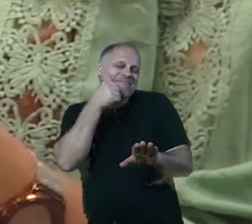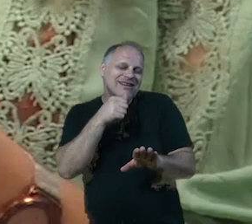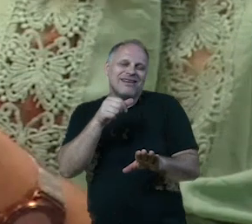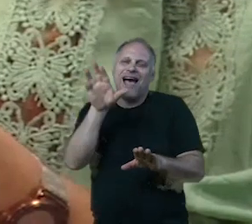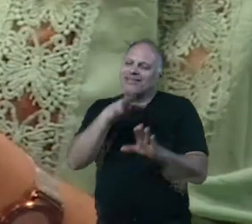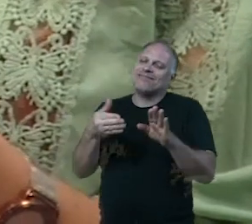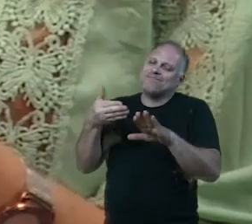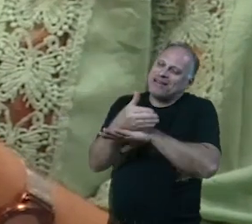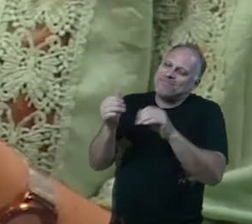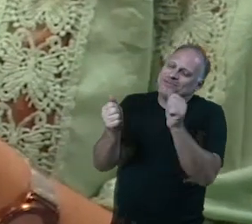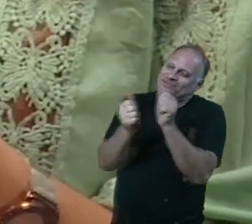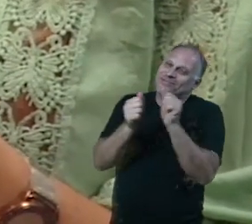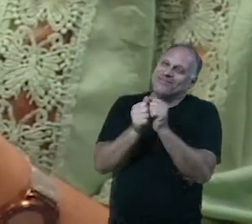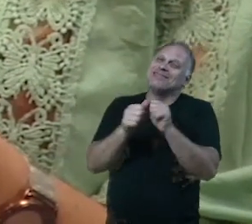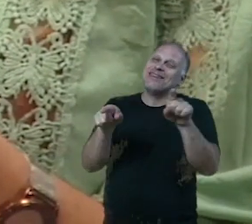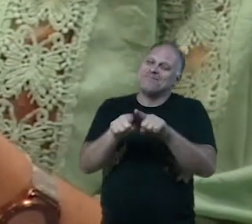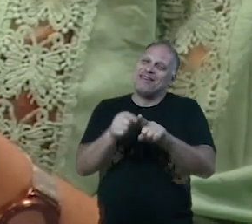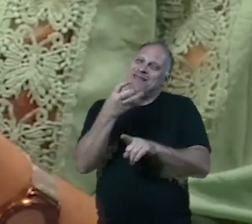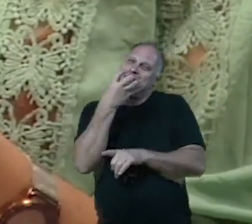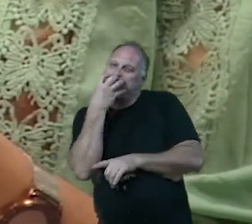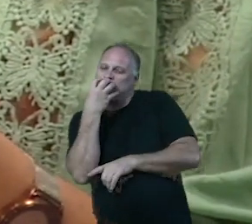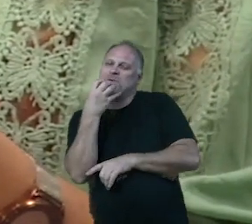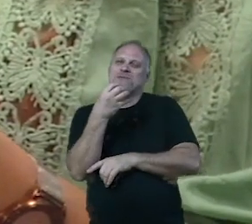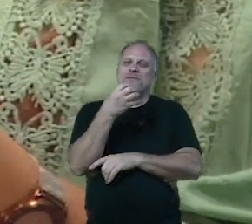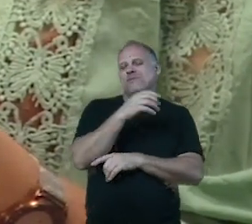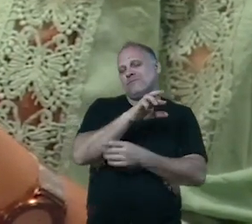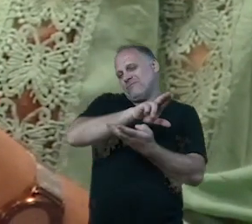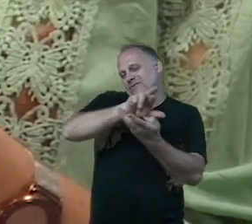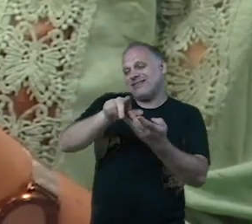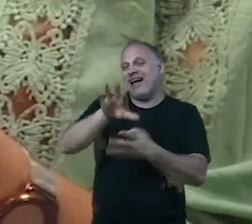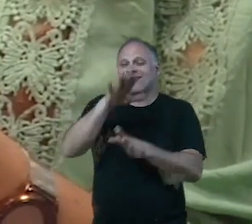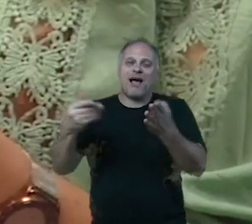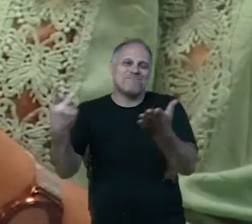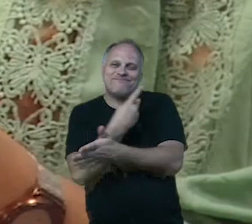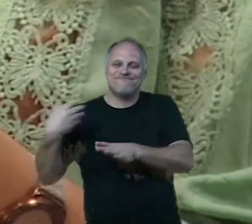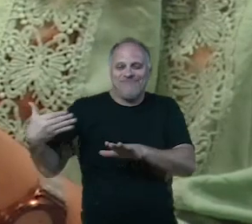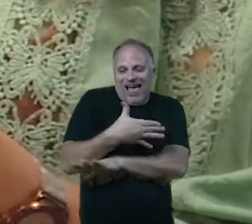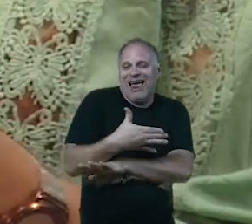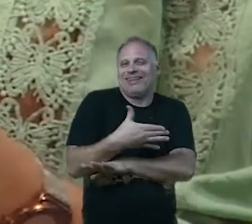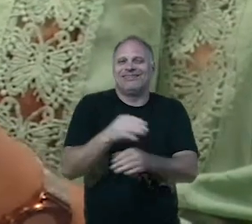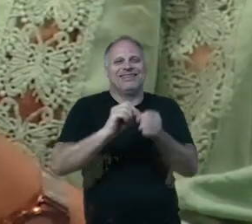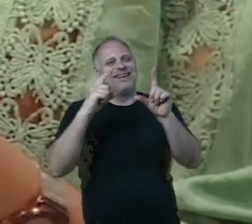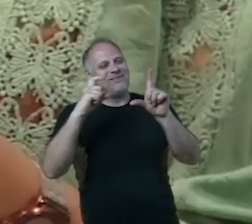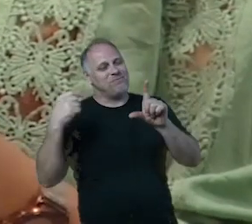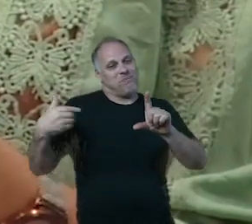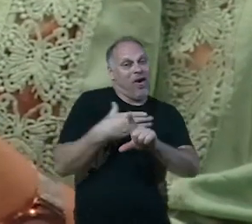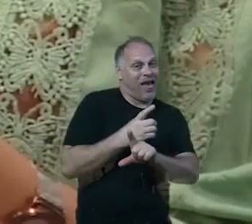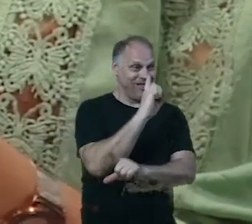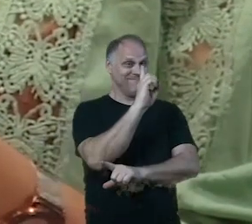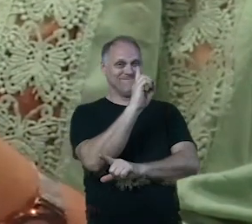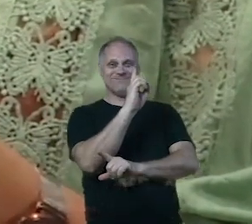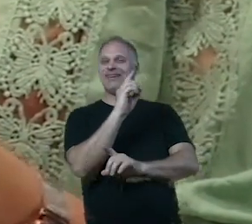as cenas, assim, os pets, né? Não só cachorros, gatinhos, enfim, eles roubam a cena, assim, dos ensaios. E